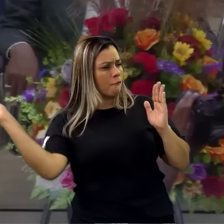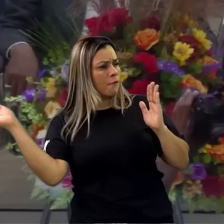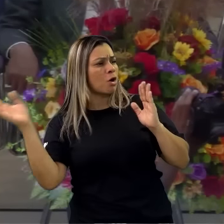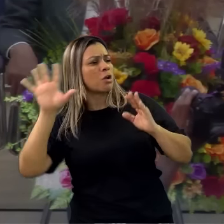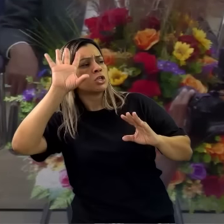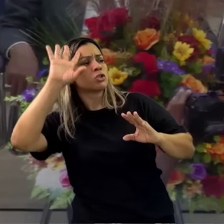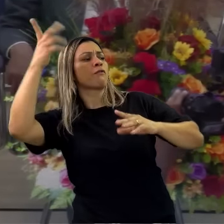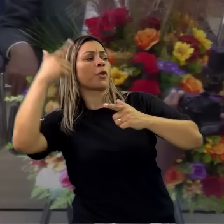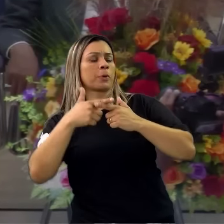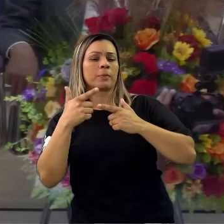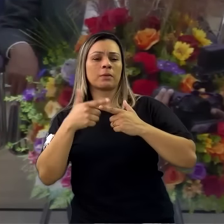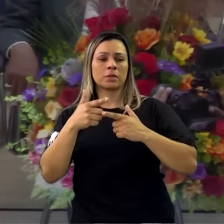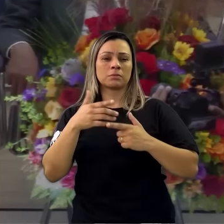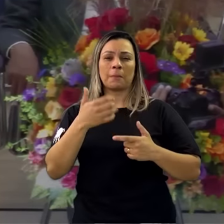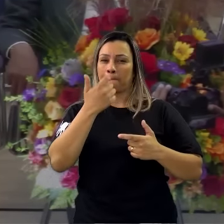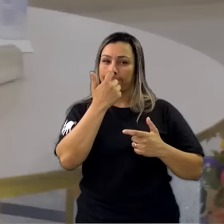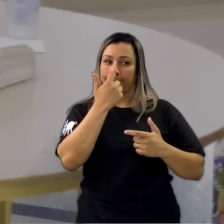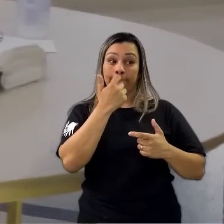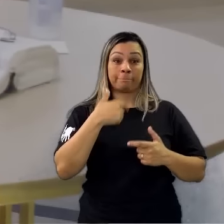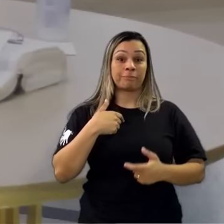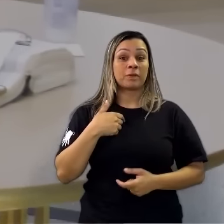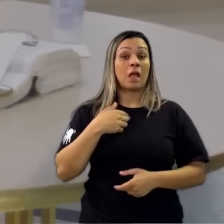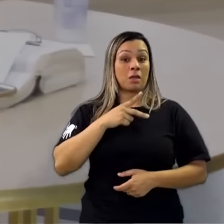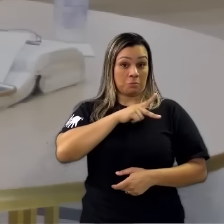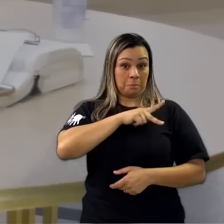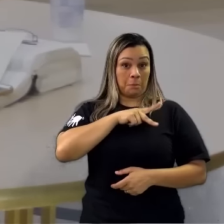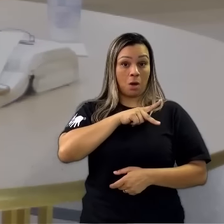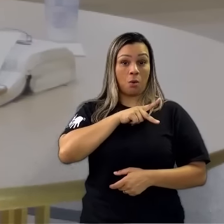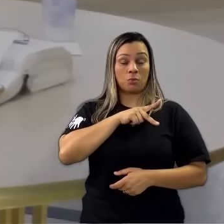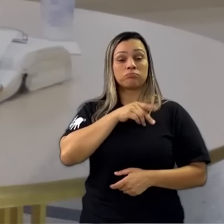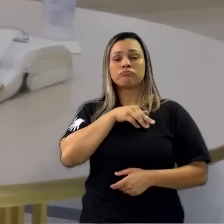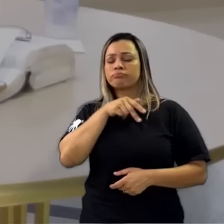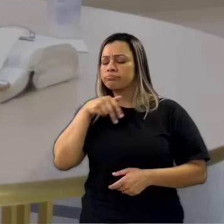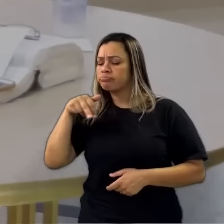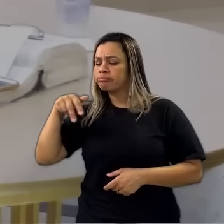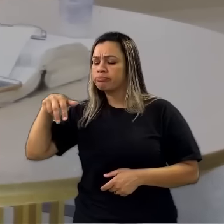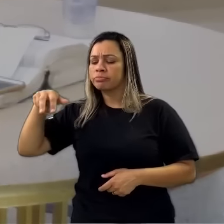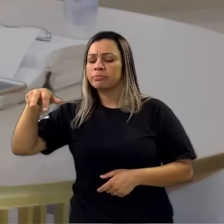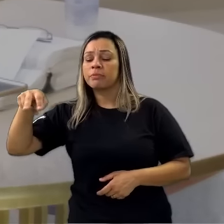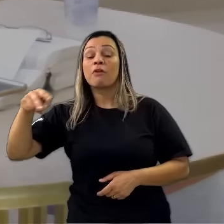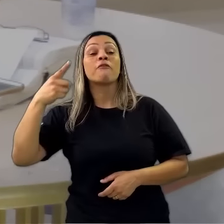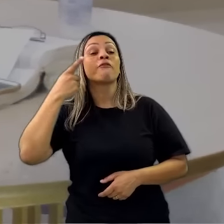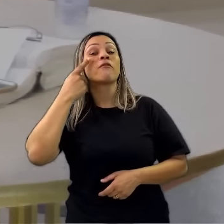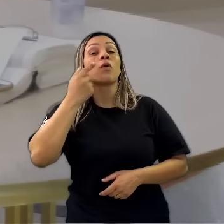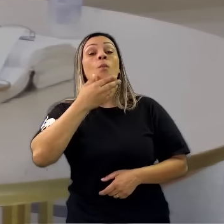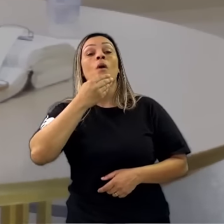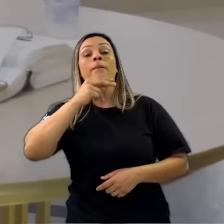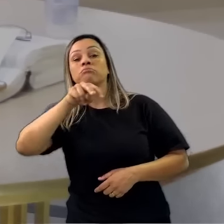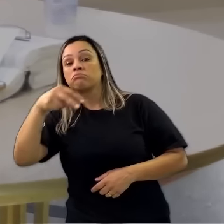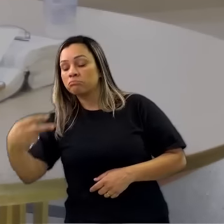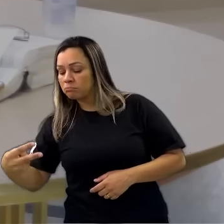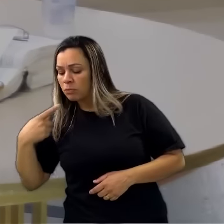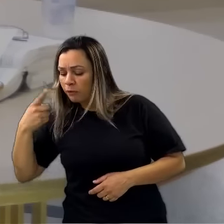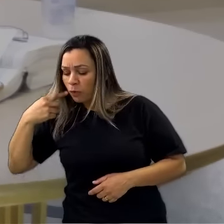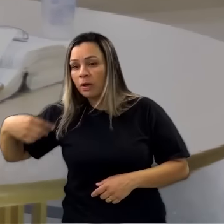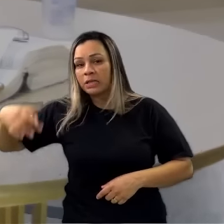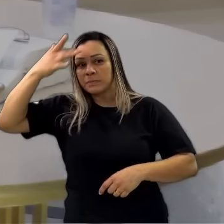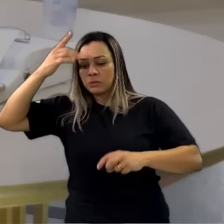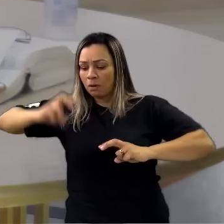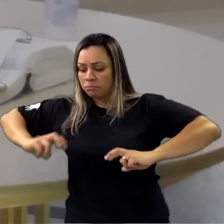ele chega lá fora multidão em volta porque tem multidão dentro mas também tem quem para ficar lá fora aí Lá fora tem a roda